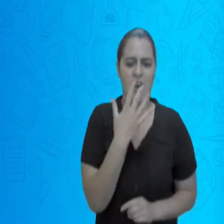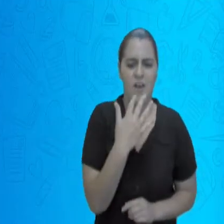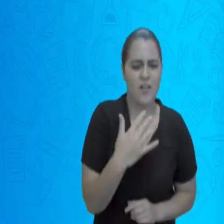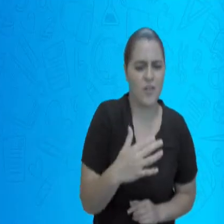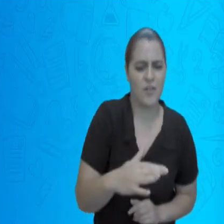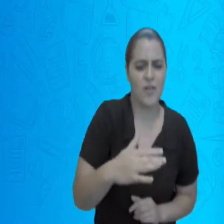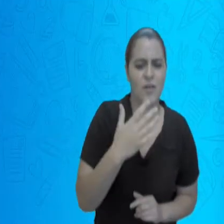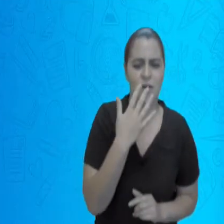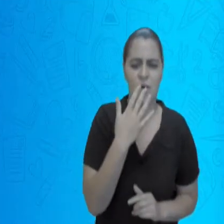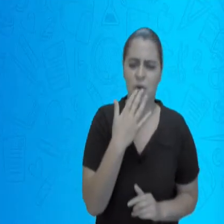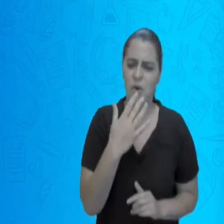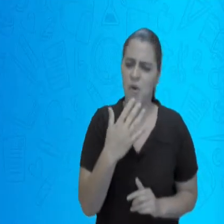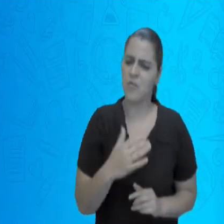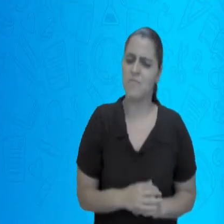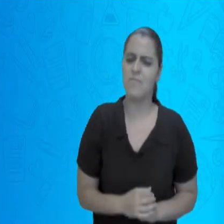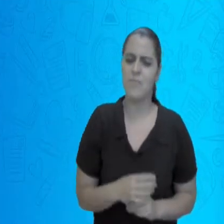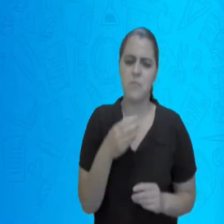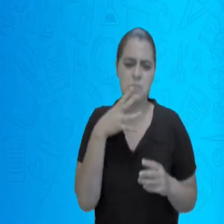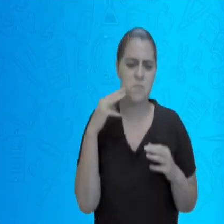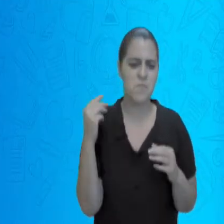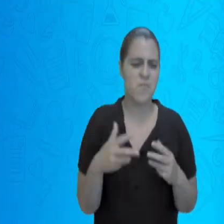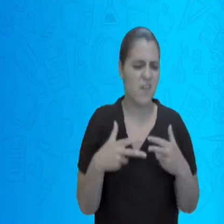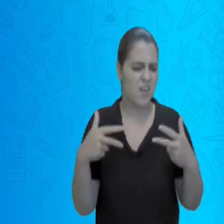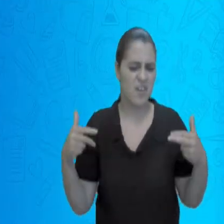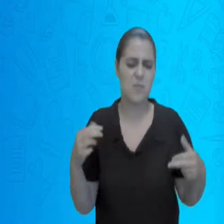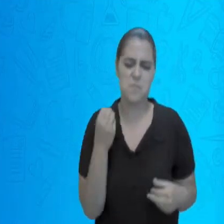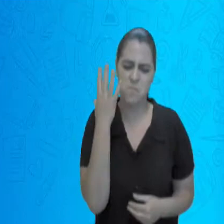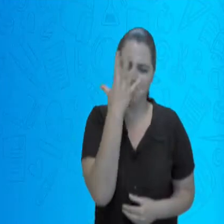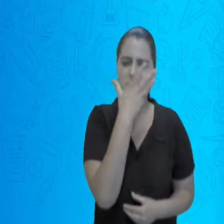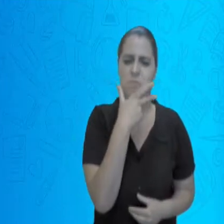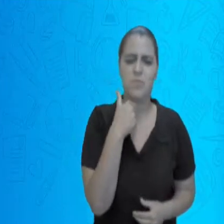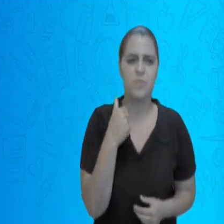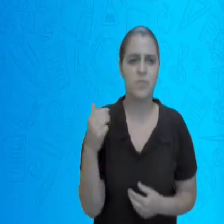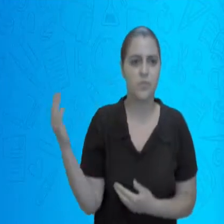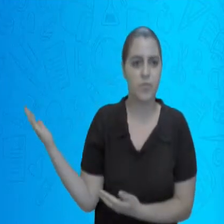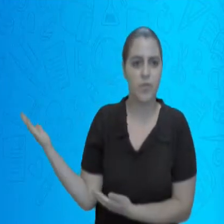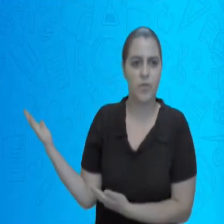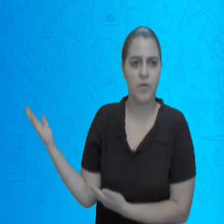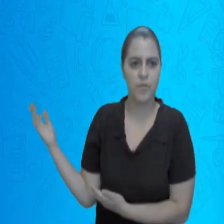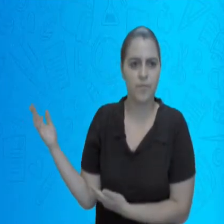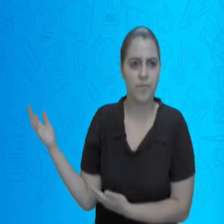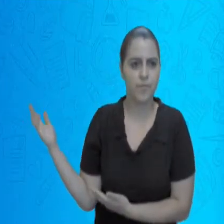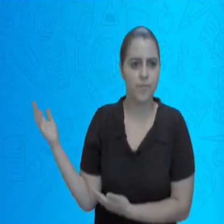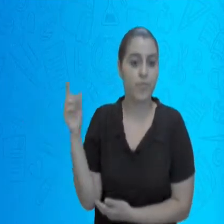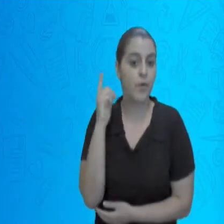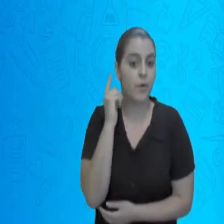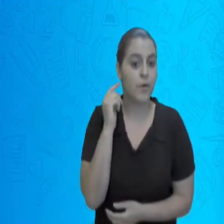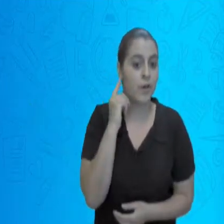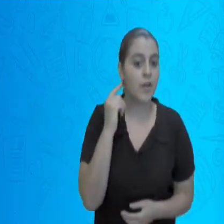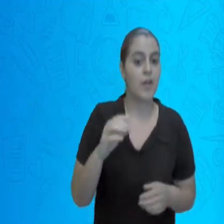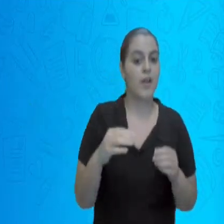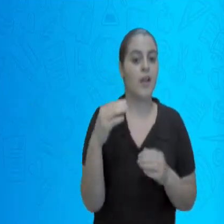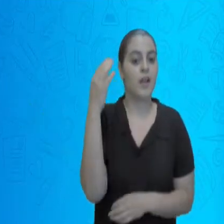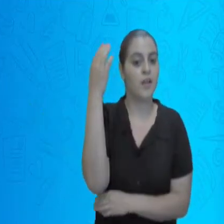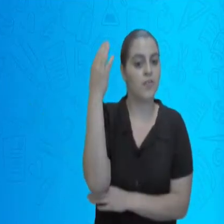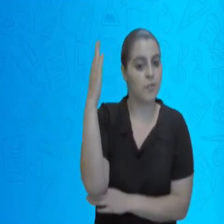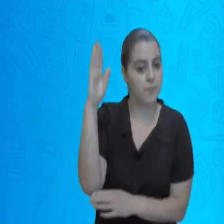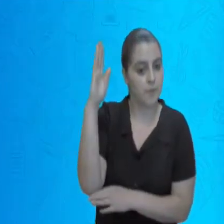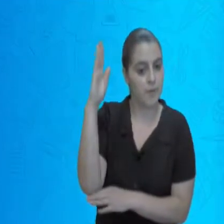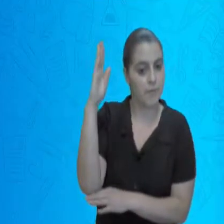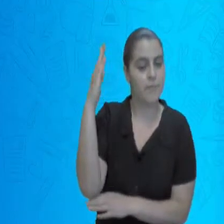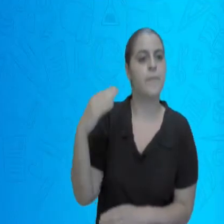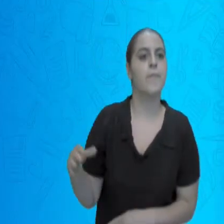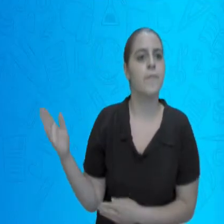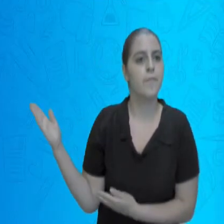chama atenção, né? Uma coisa bonita. A orelha de pau. Quantos de nós já não brincou com uma orelha de pau que achou